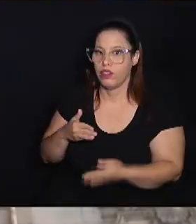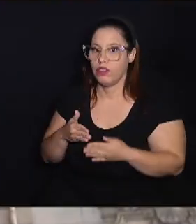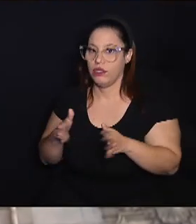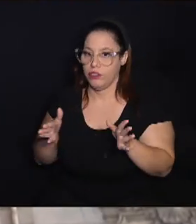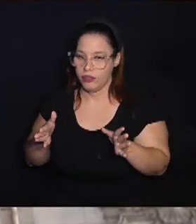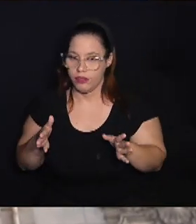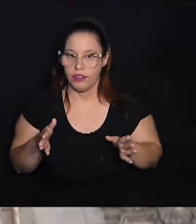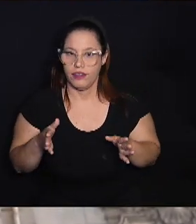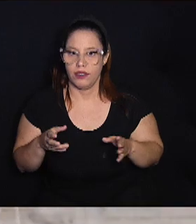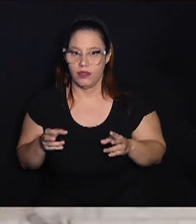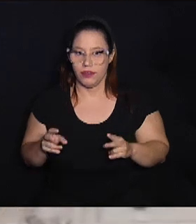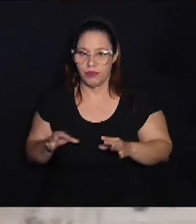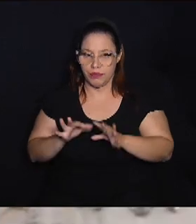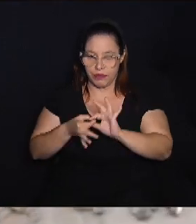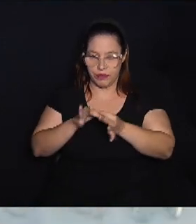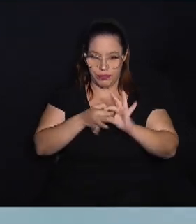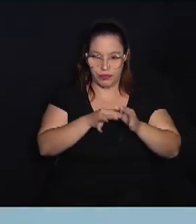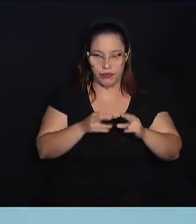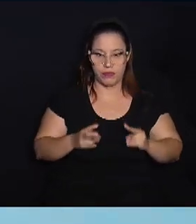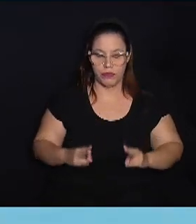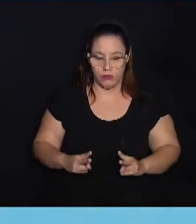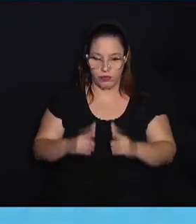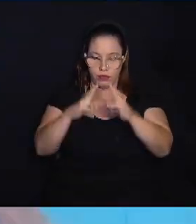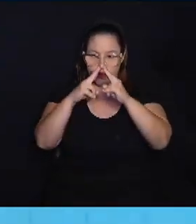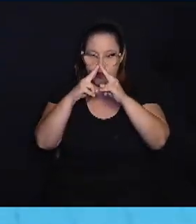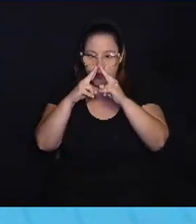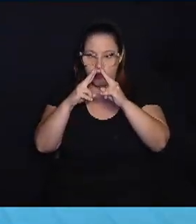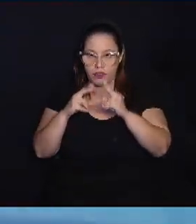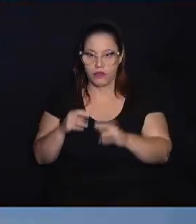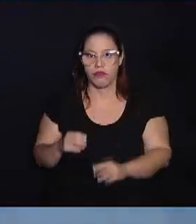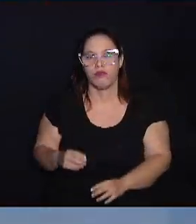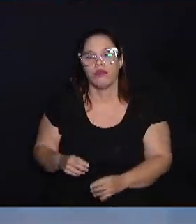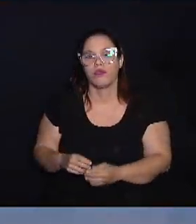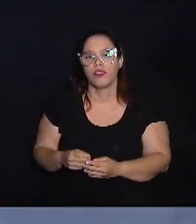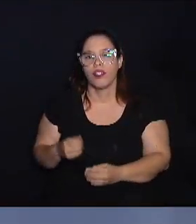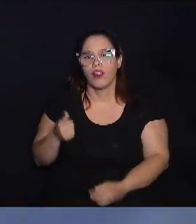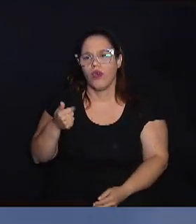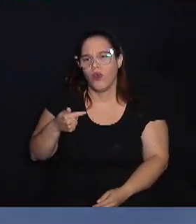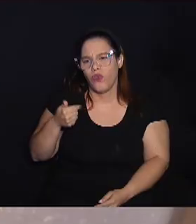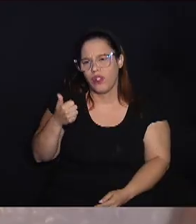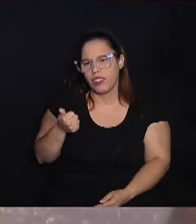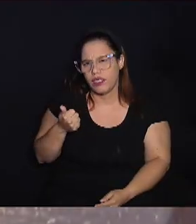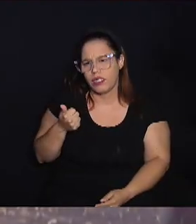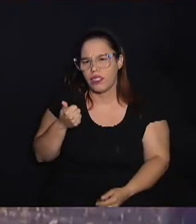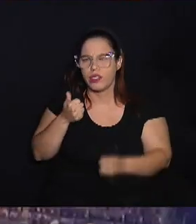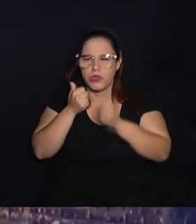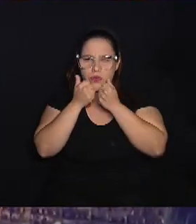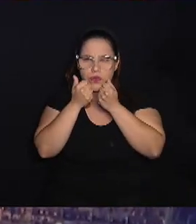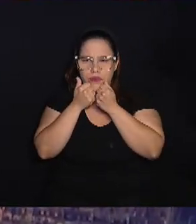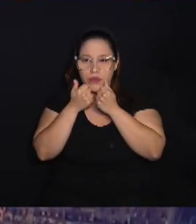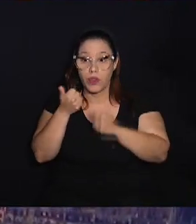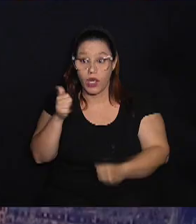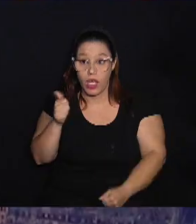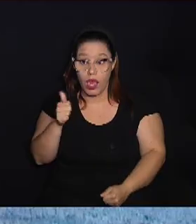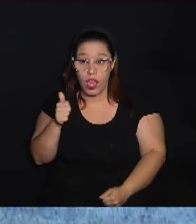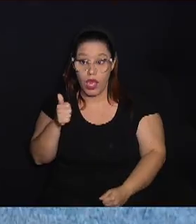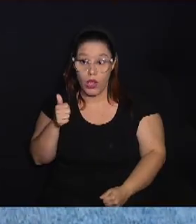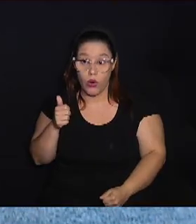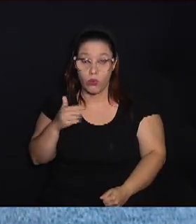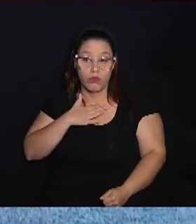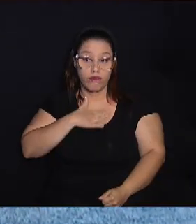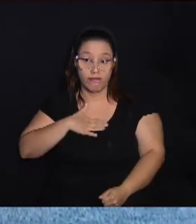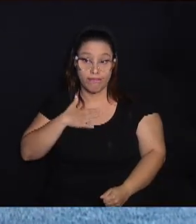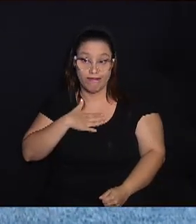os Jogos Olímpicos, que serão disputados entre os dias 26 de julho e 11 de agosto na capital